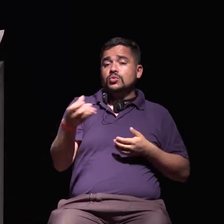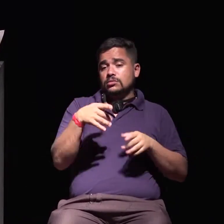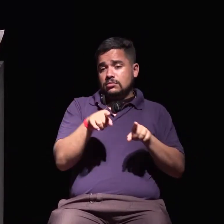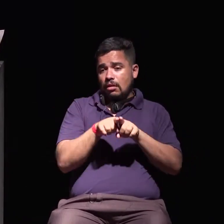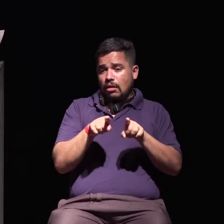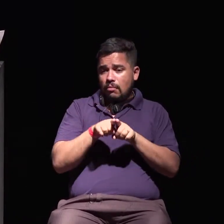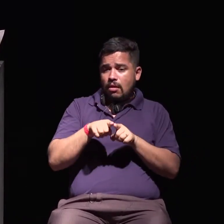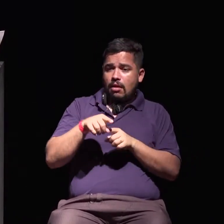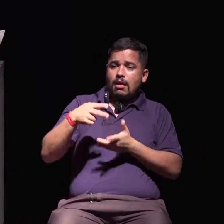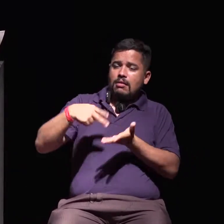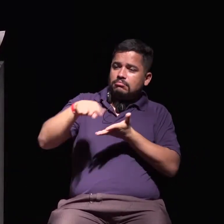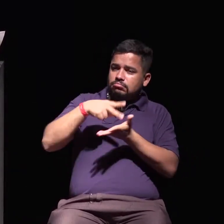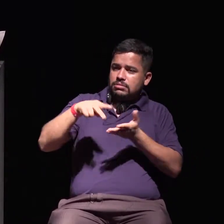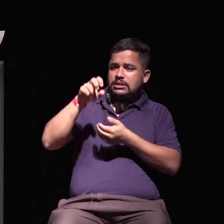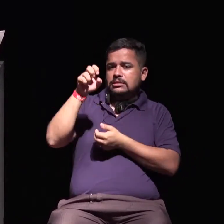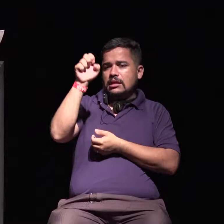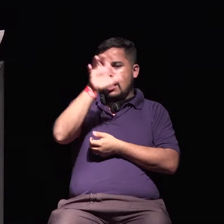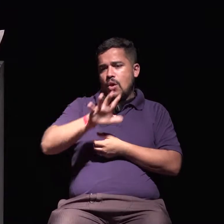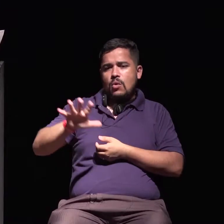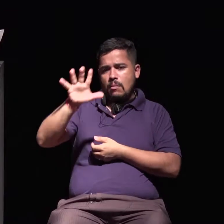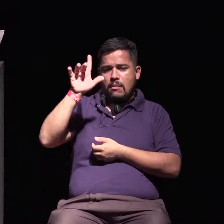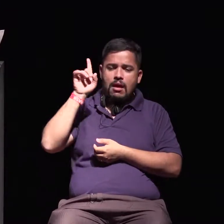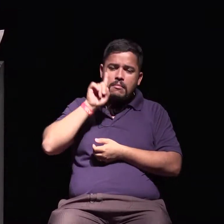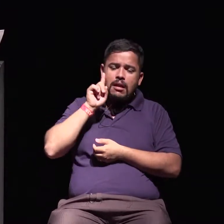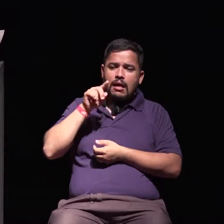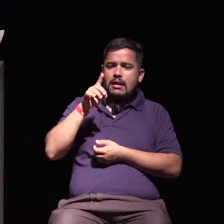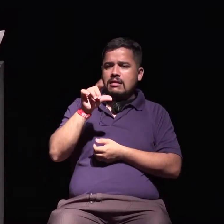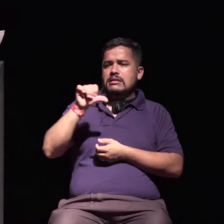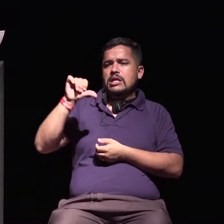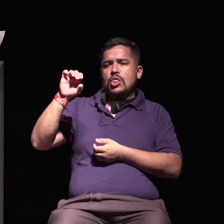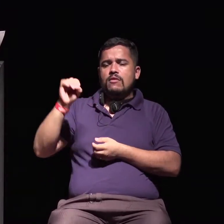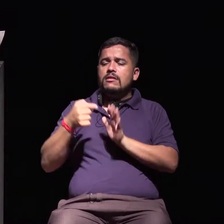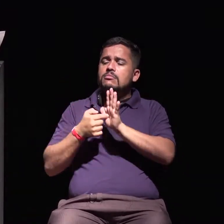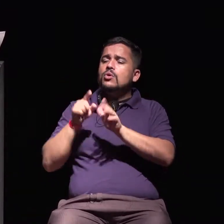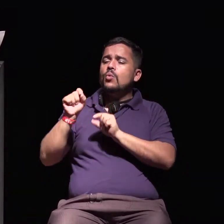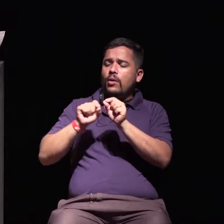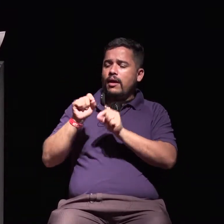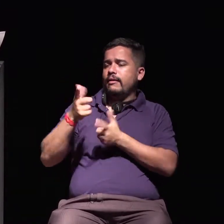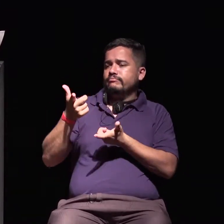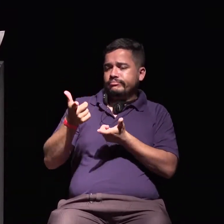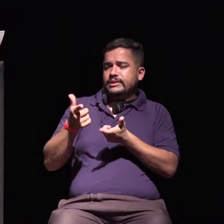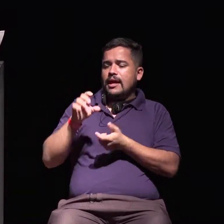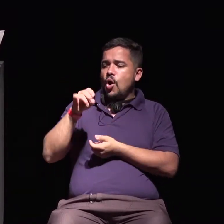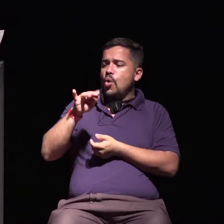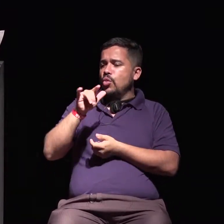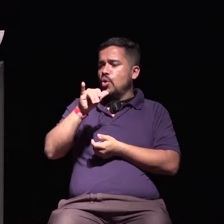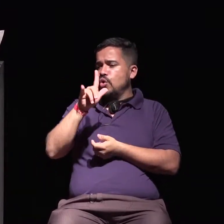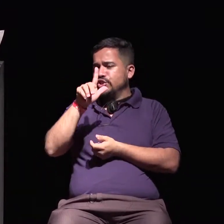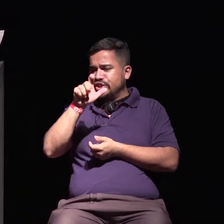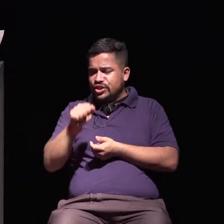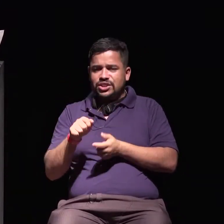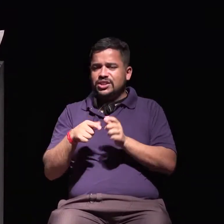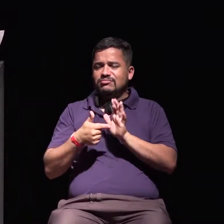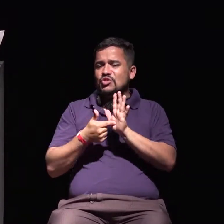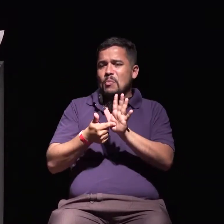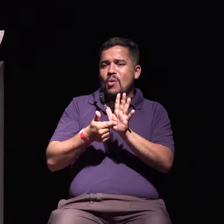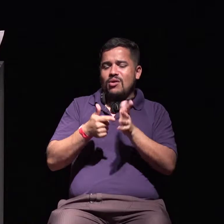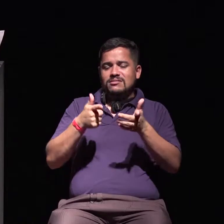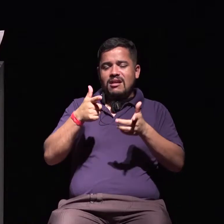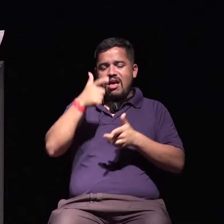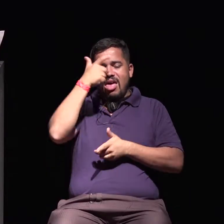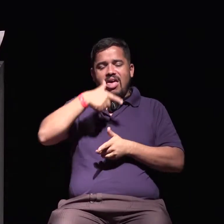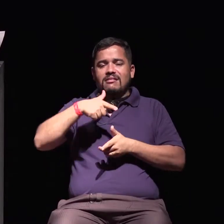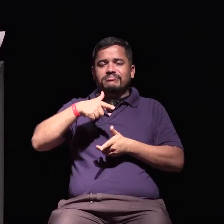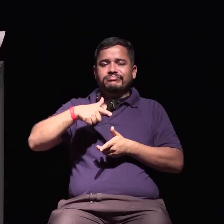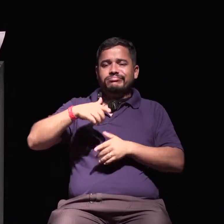dança europeia e americana dos anos 90 refutam essa definição e questionam essa ontologia da dança que já não reflete suas